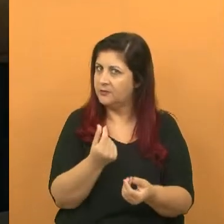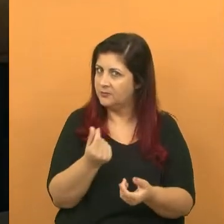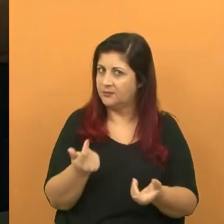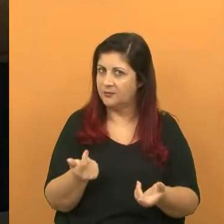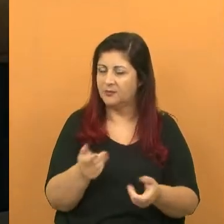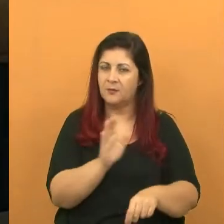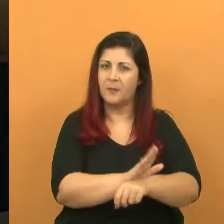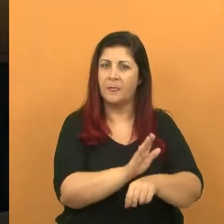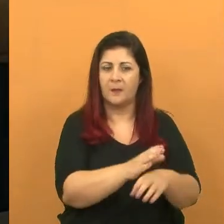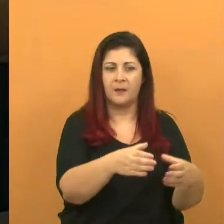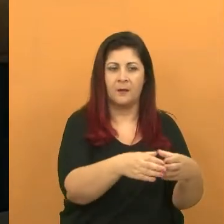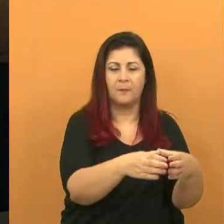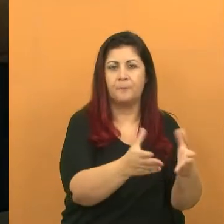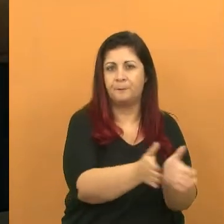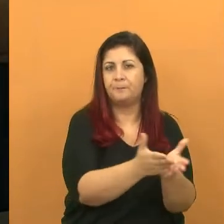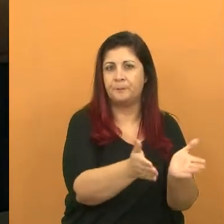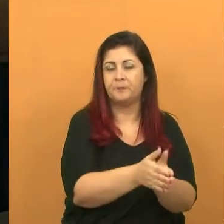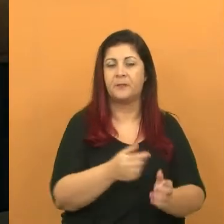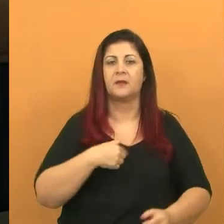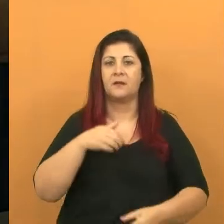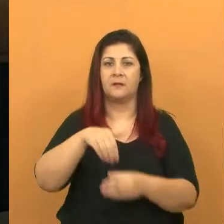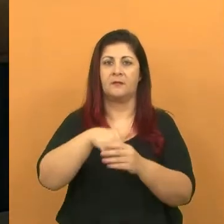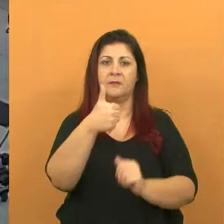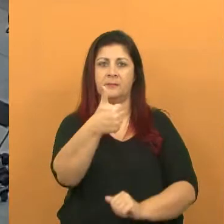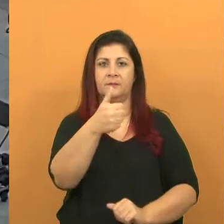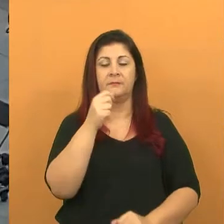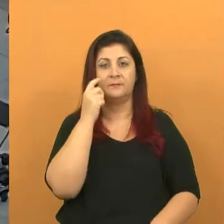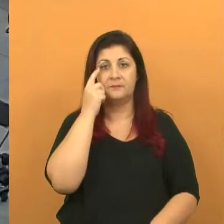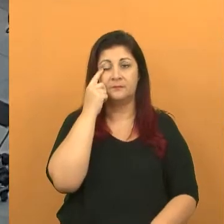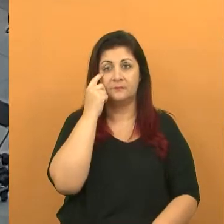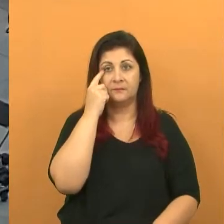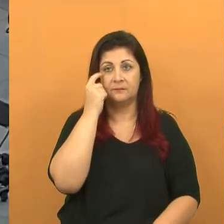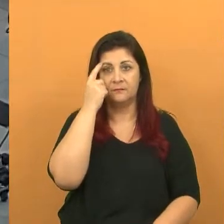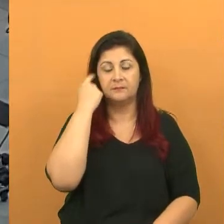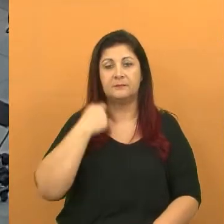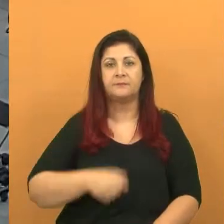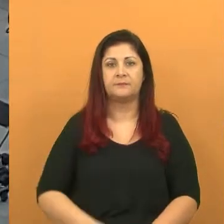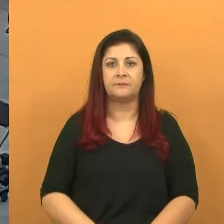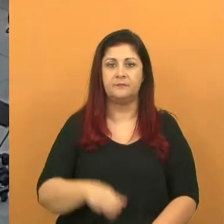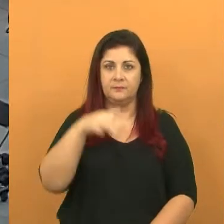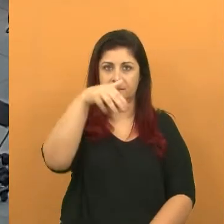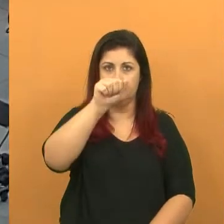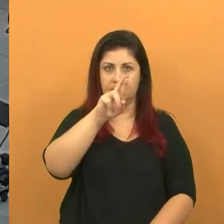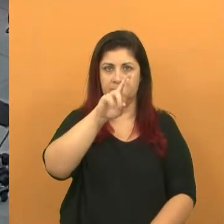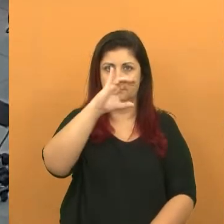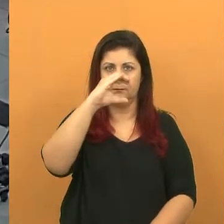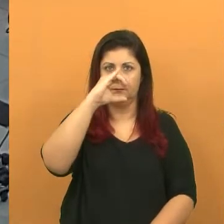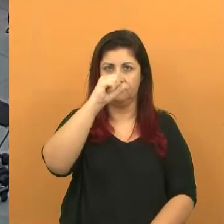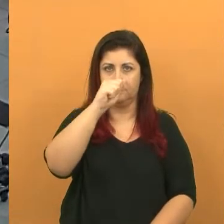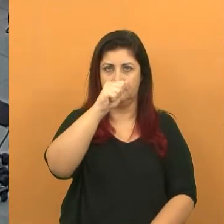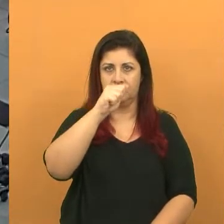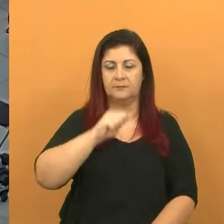mais distantes do centro da cidade. Meu voto é favorável. Como vota a vereadora doutora Márcia?